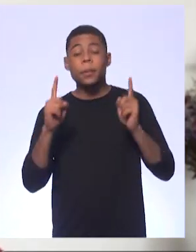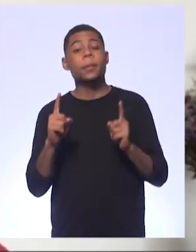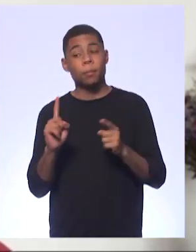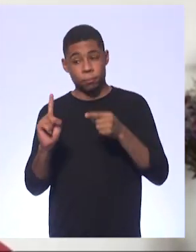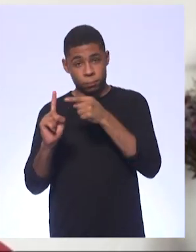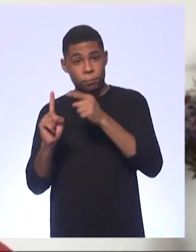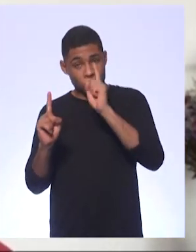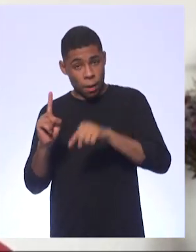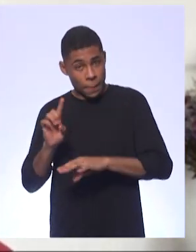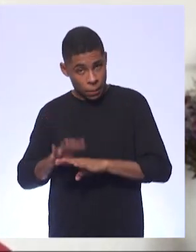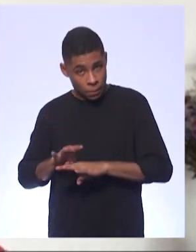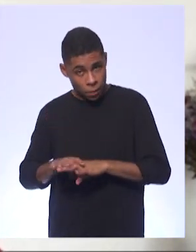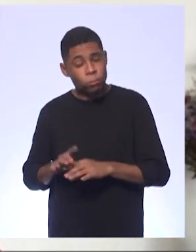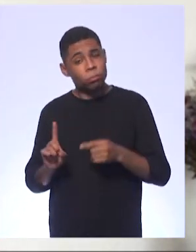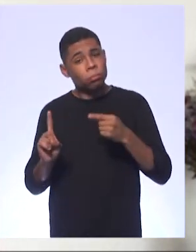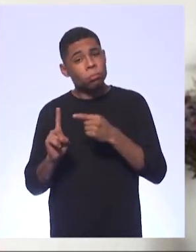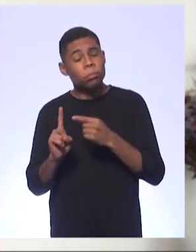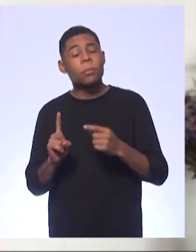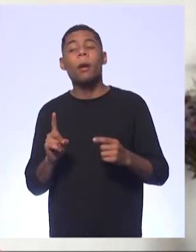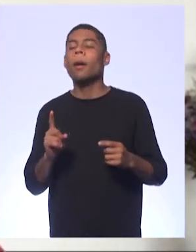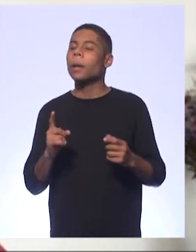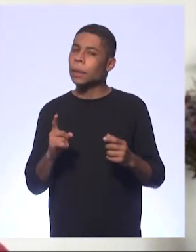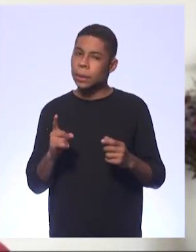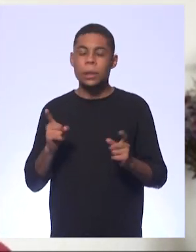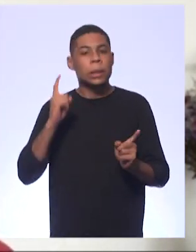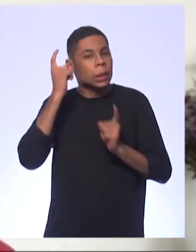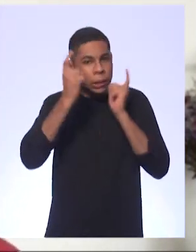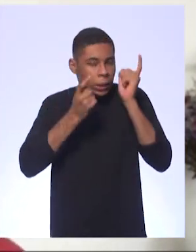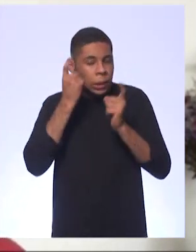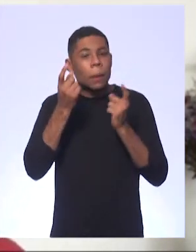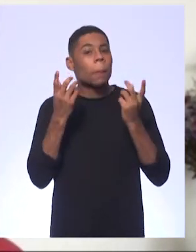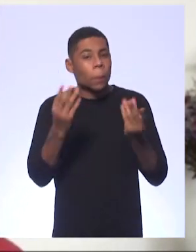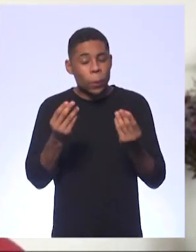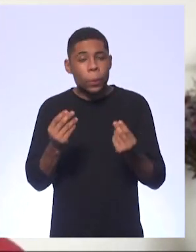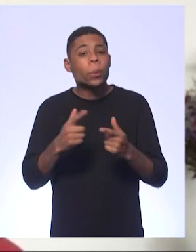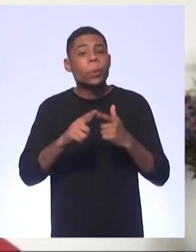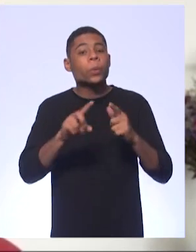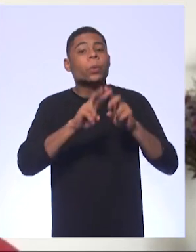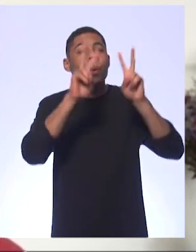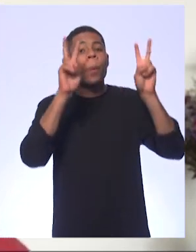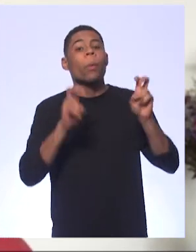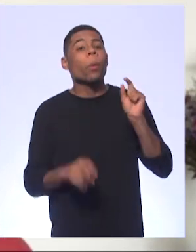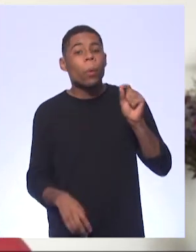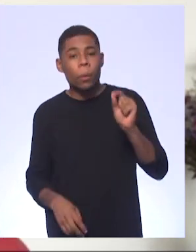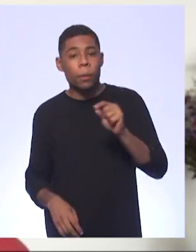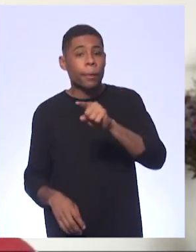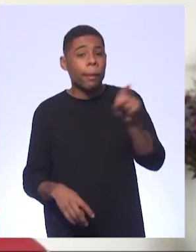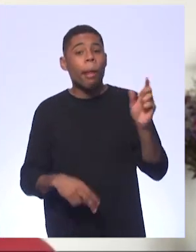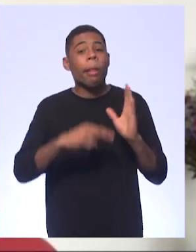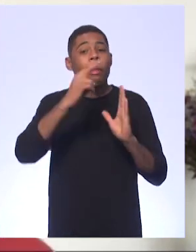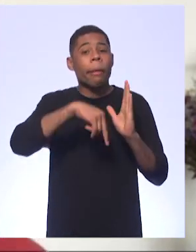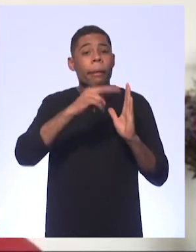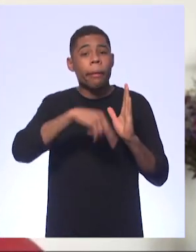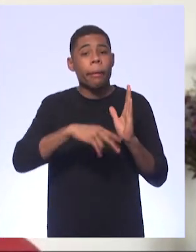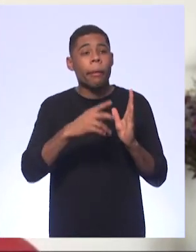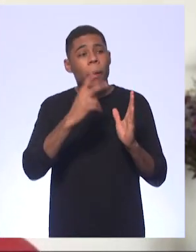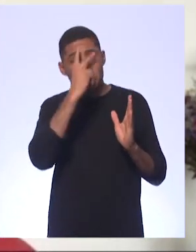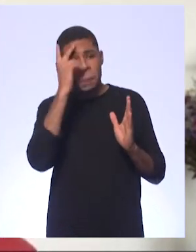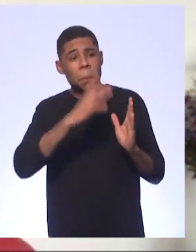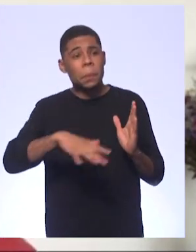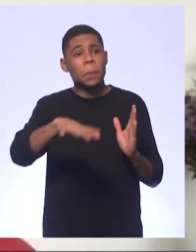ser matemático, o Chico anda muito preocupado com a baixa capacidade de leitura